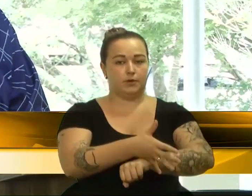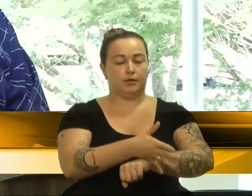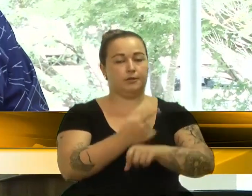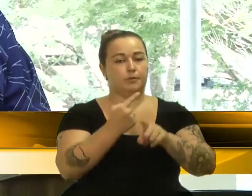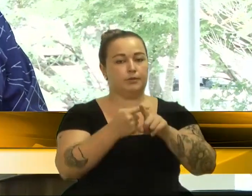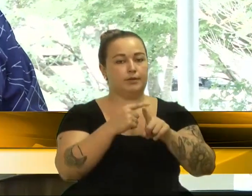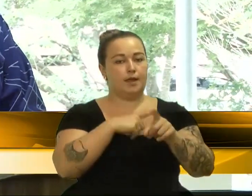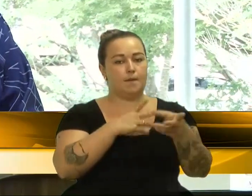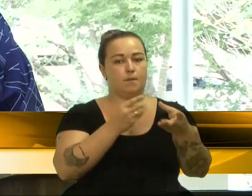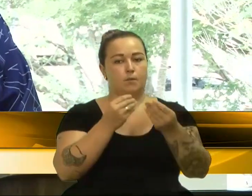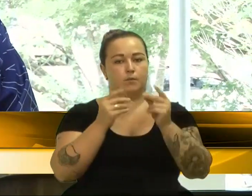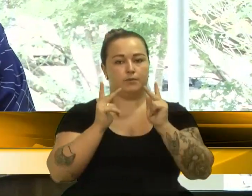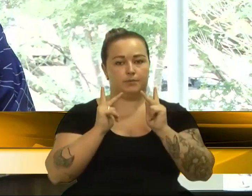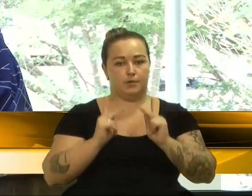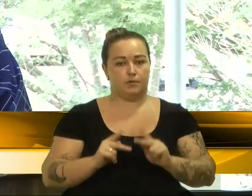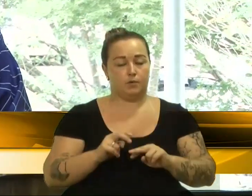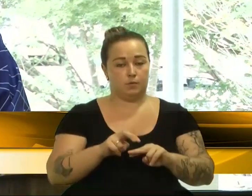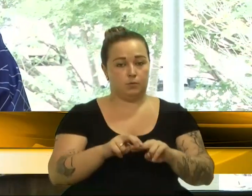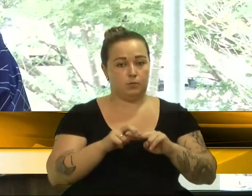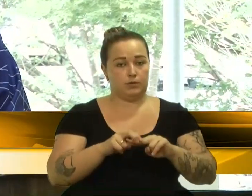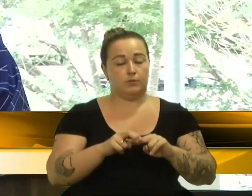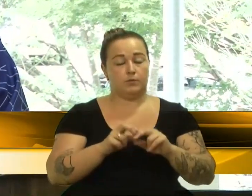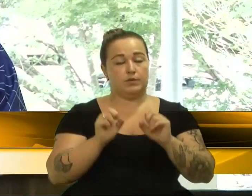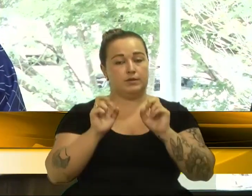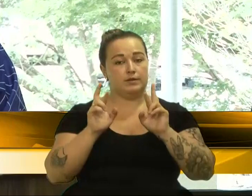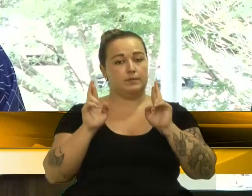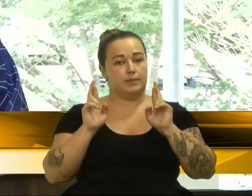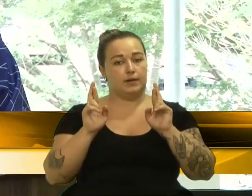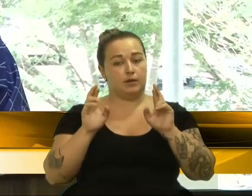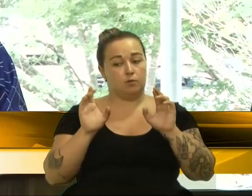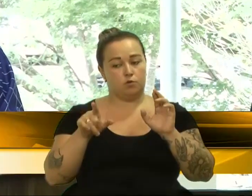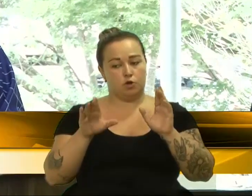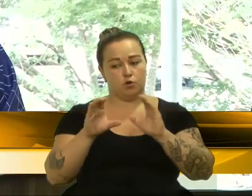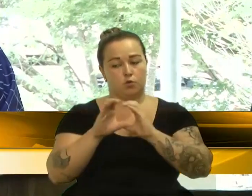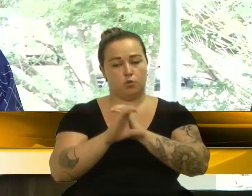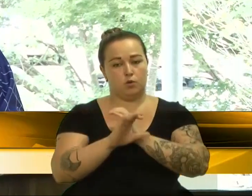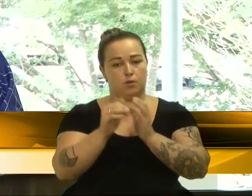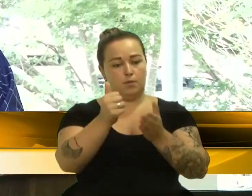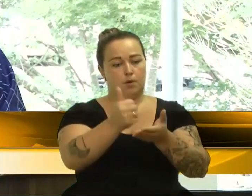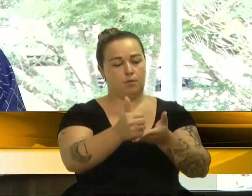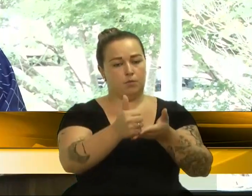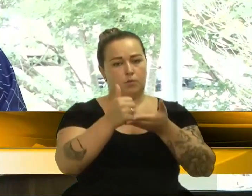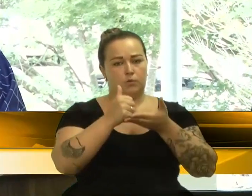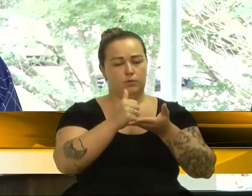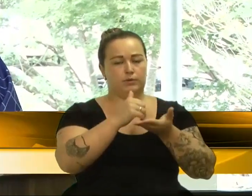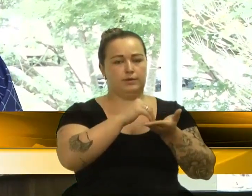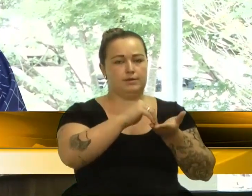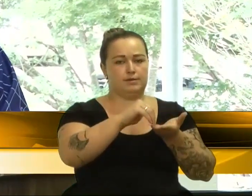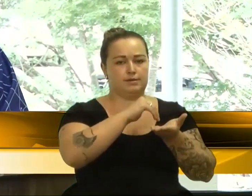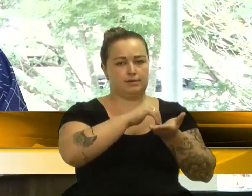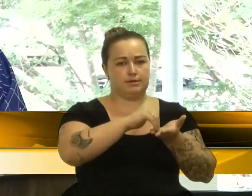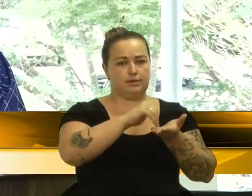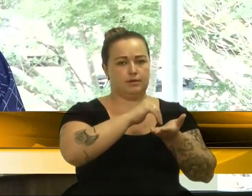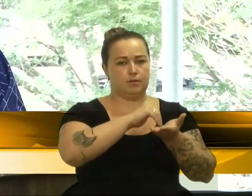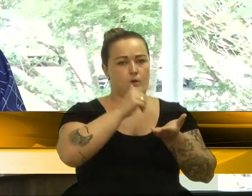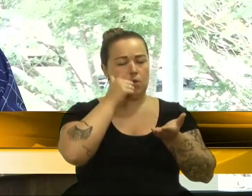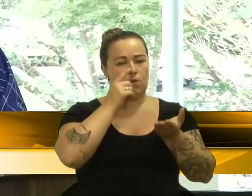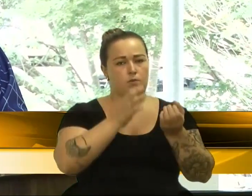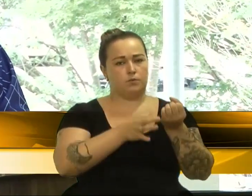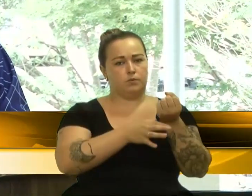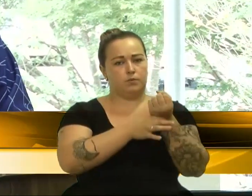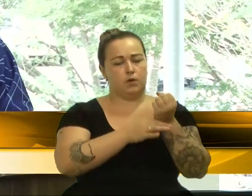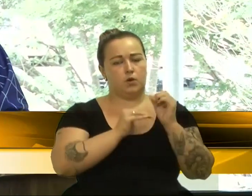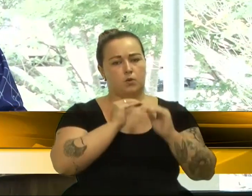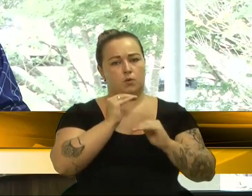alta. Contamos, então, senhor presidente, concluindo, o apoio da nossa secretária para garantir, então, a construção